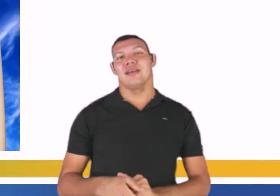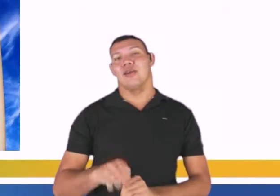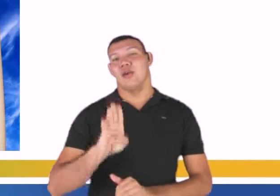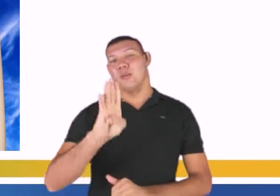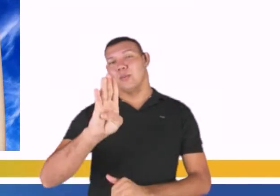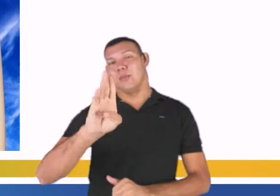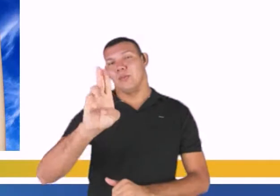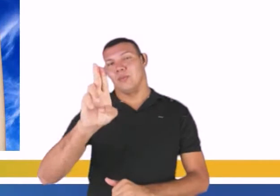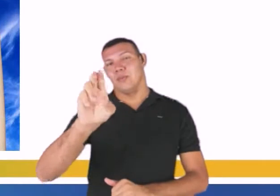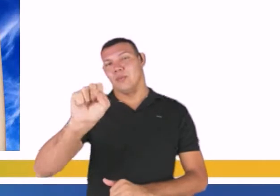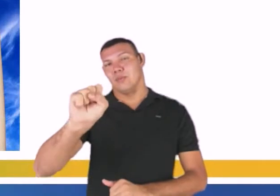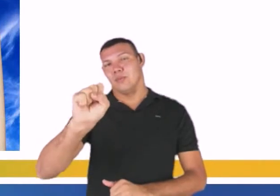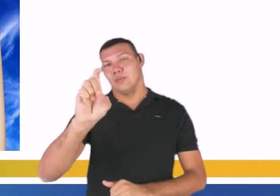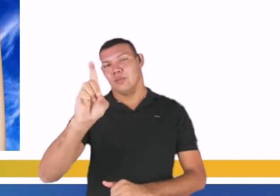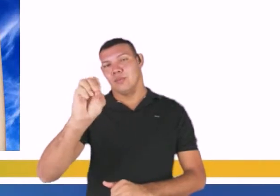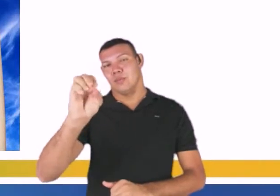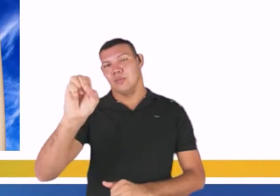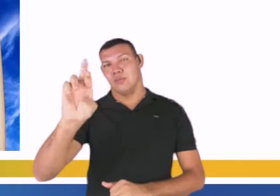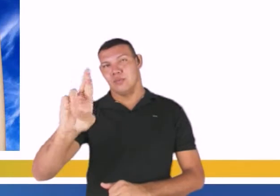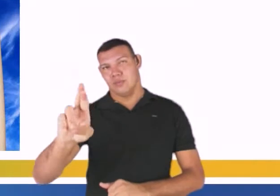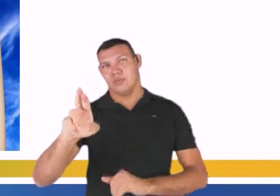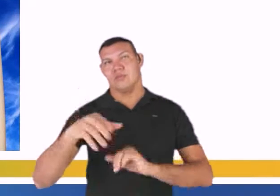De